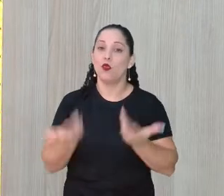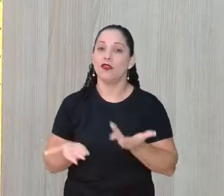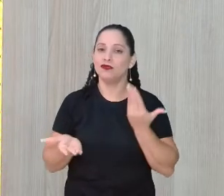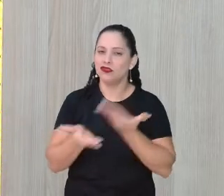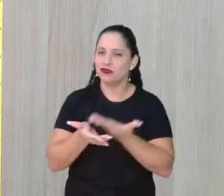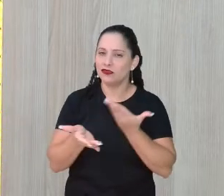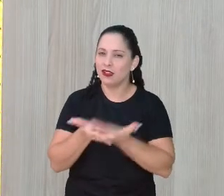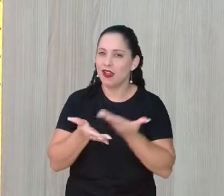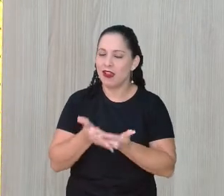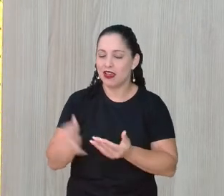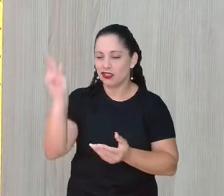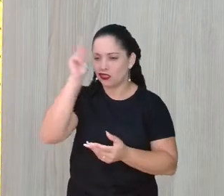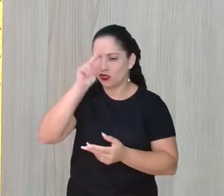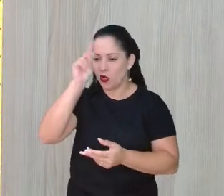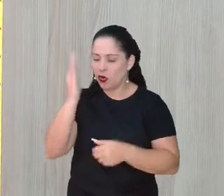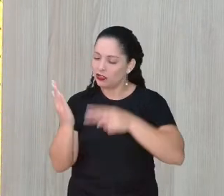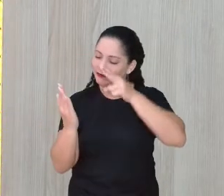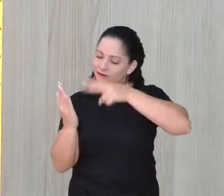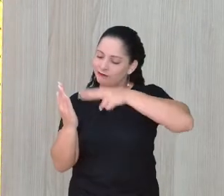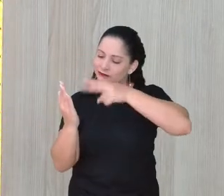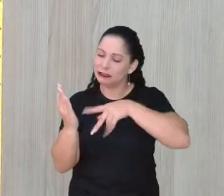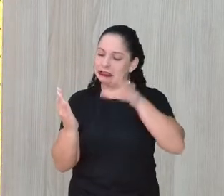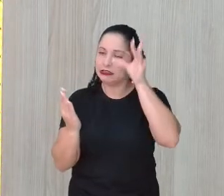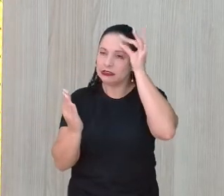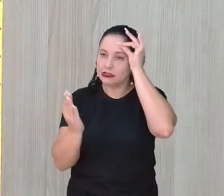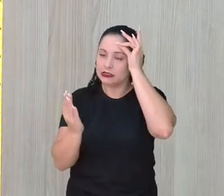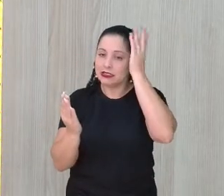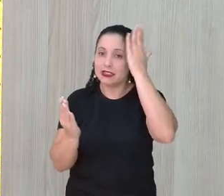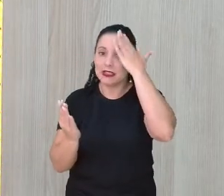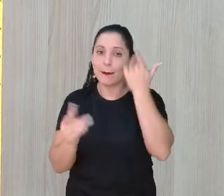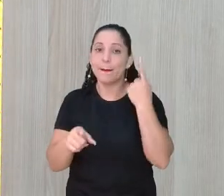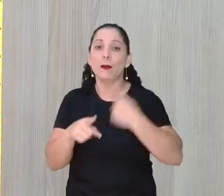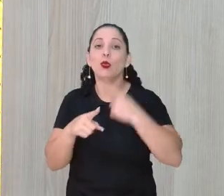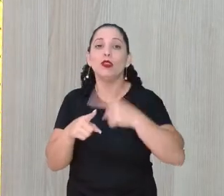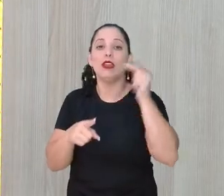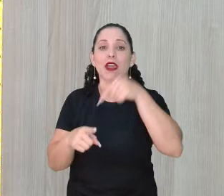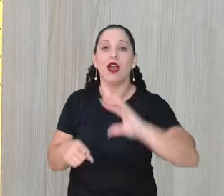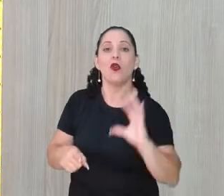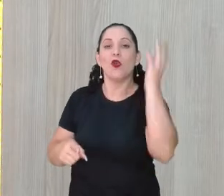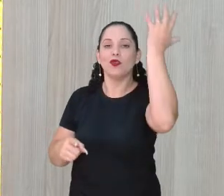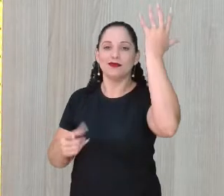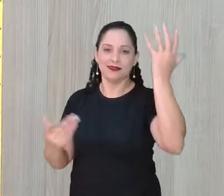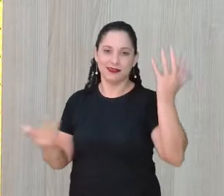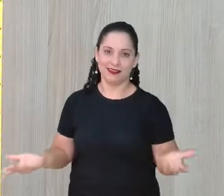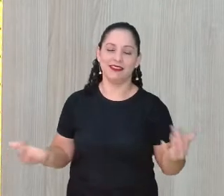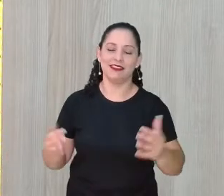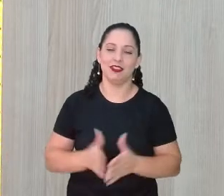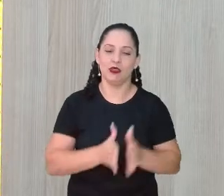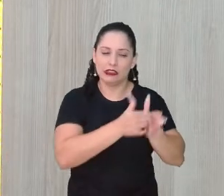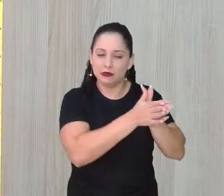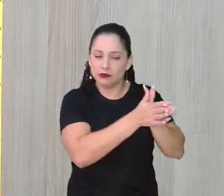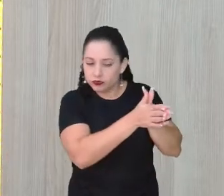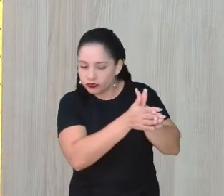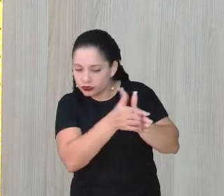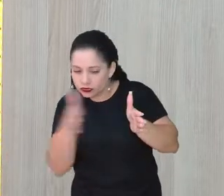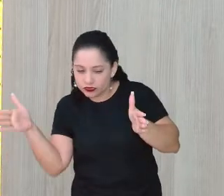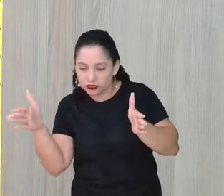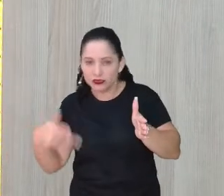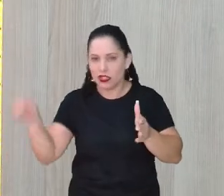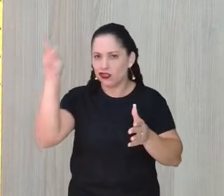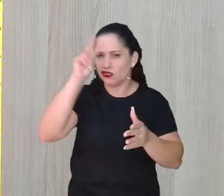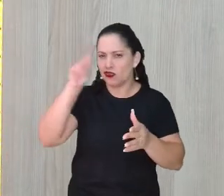lembrar isso, né? Cada ação que acontece, né? Cada evento que acontece na história, certo?